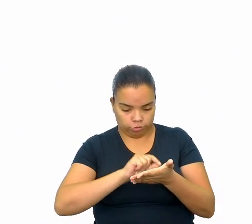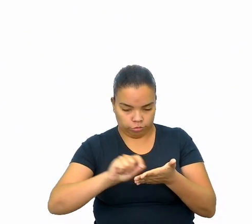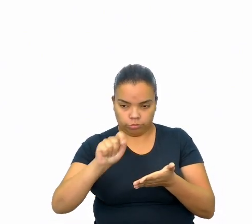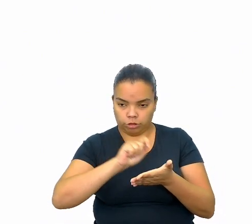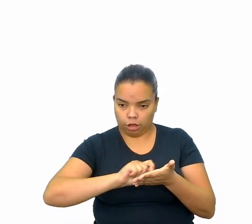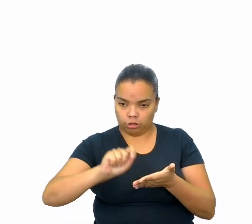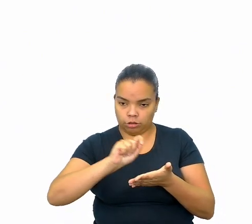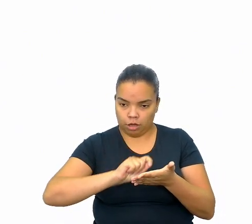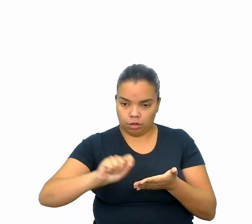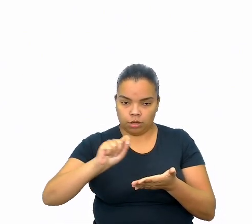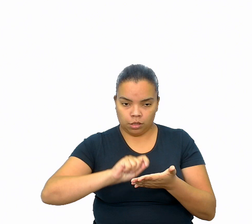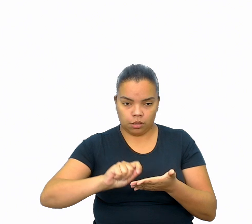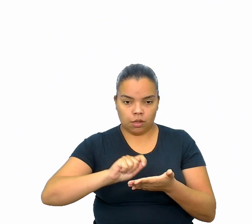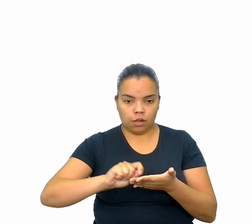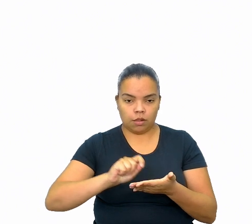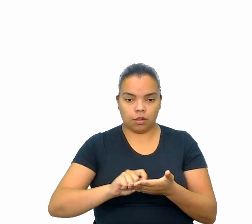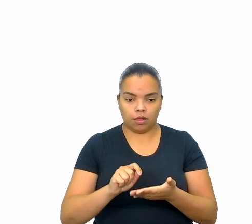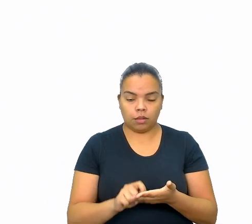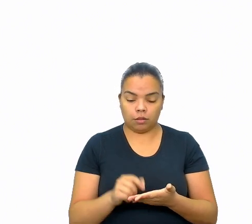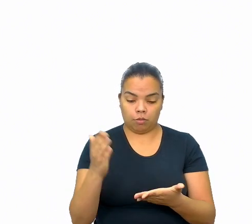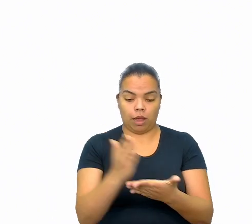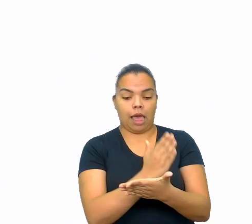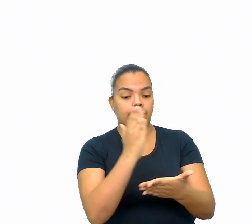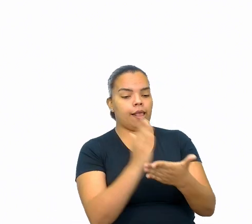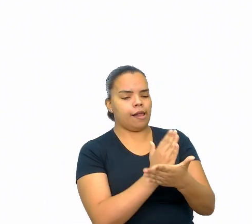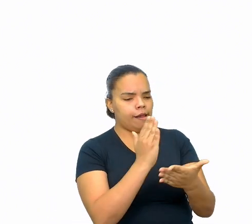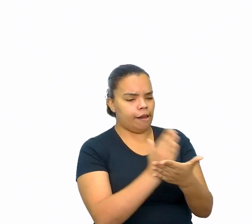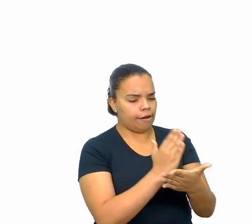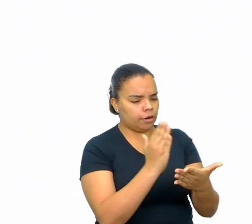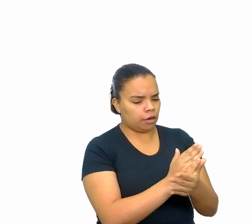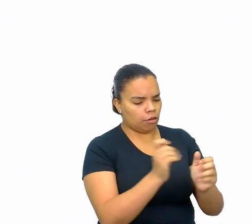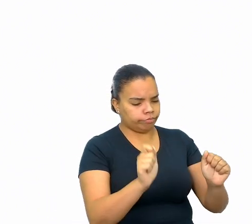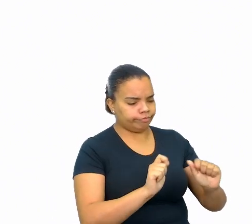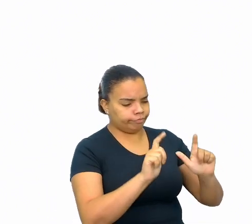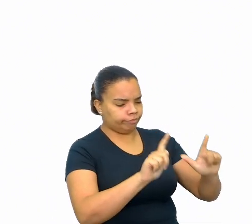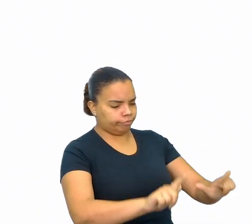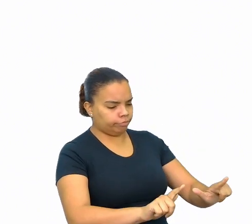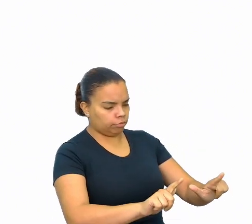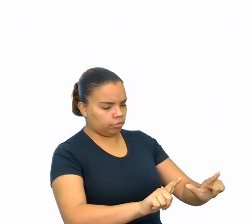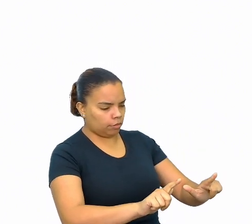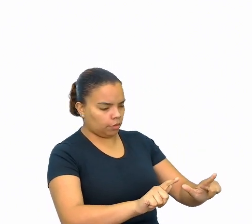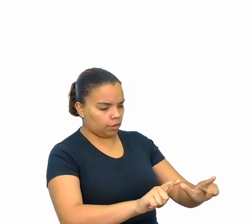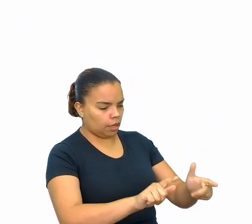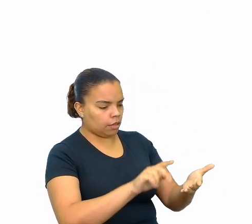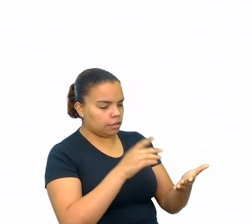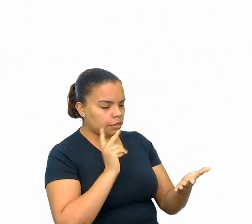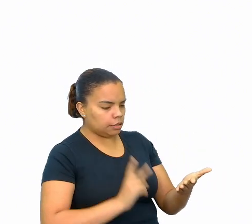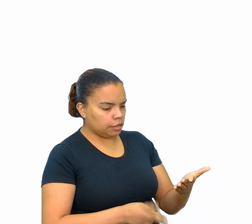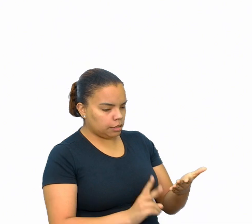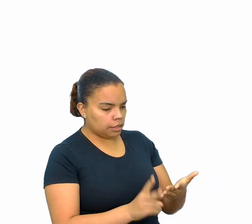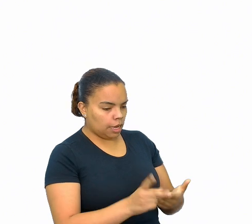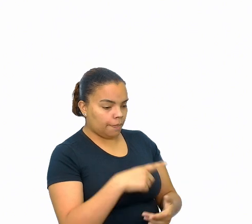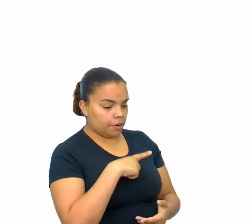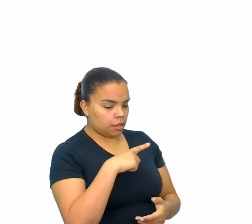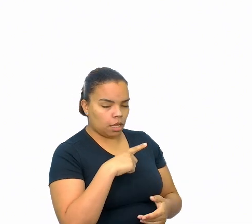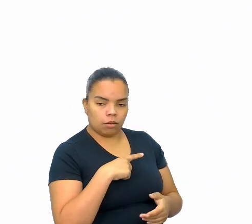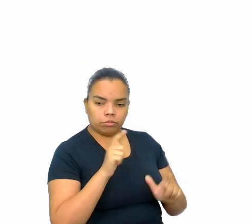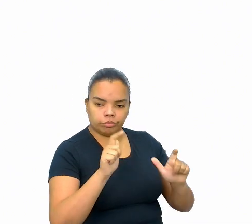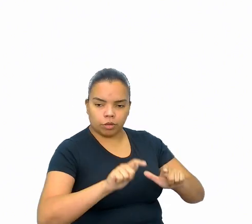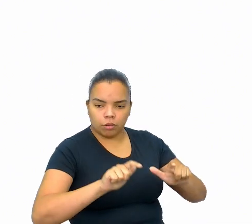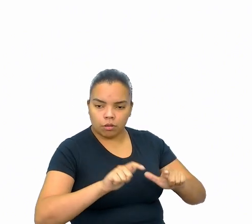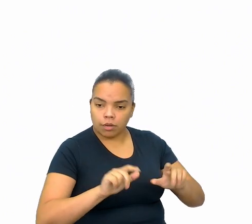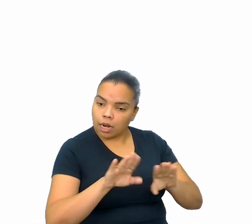vai construir um portfólio da turma, né, deixando ali um espaço para acompanhamento da evolução